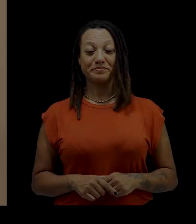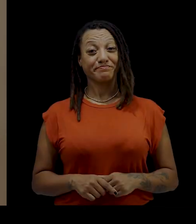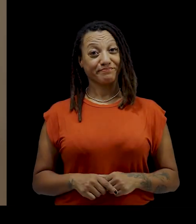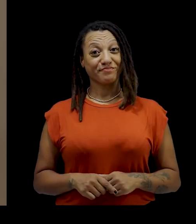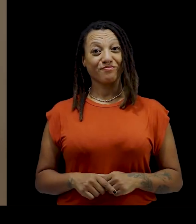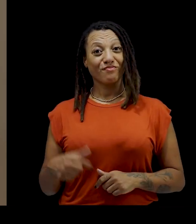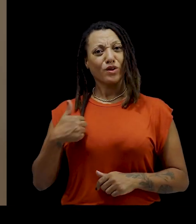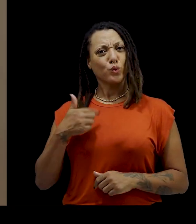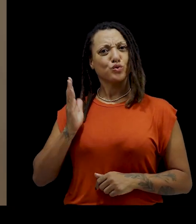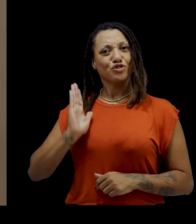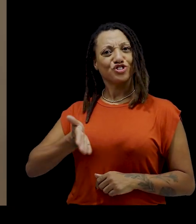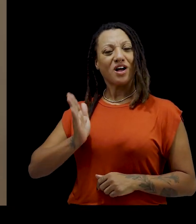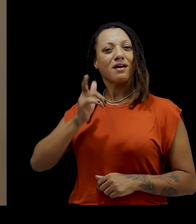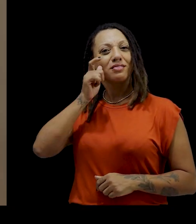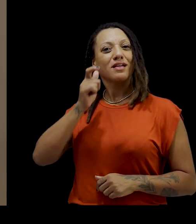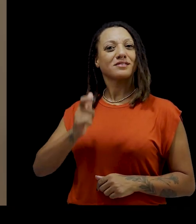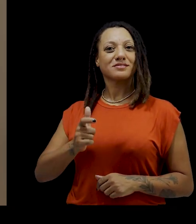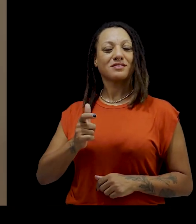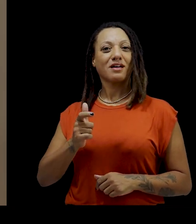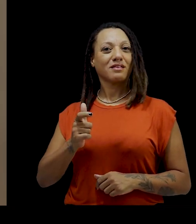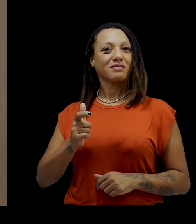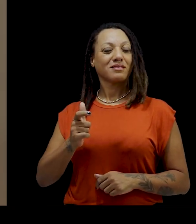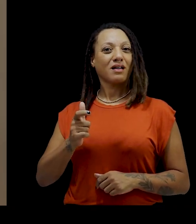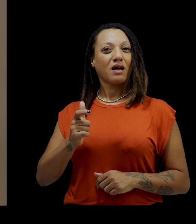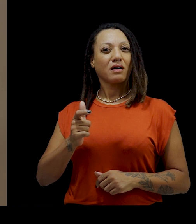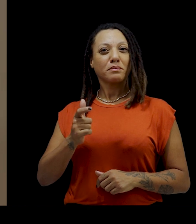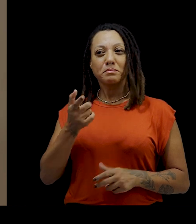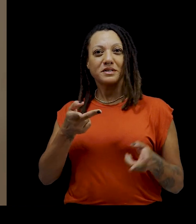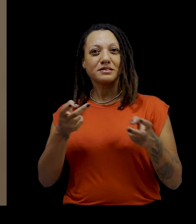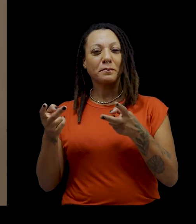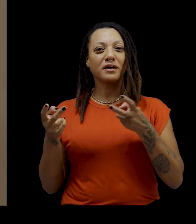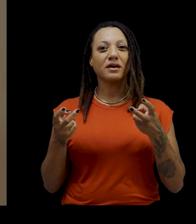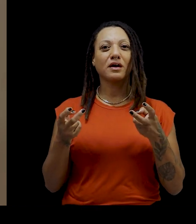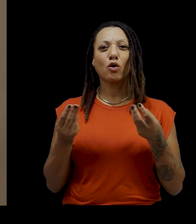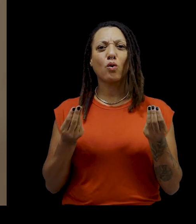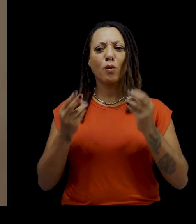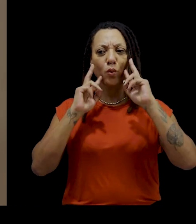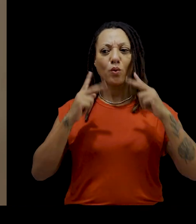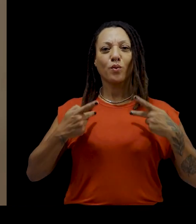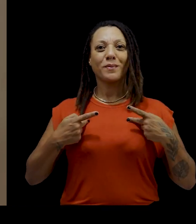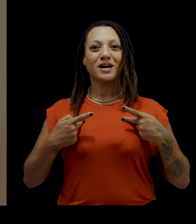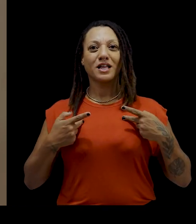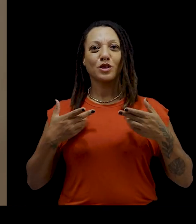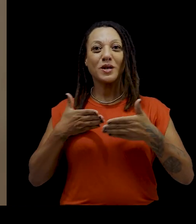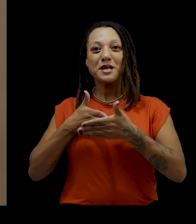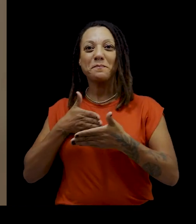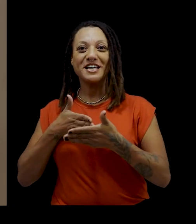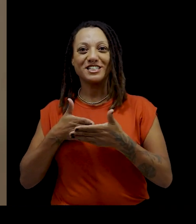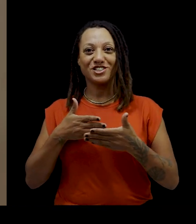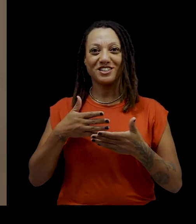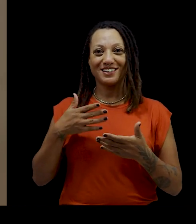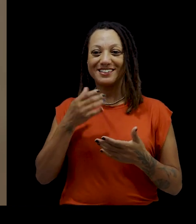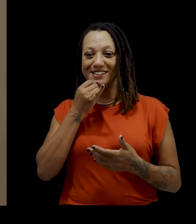E aí eu já estava, assim, sempre muito interessada nesses limites que o ser humano estabelece entre